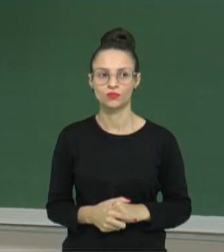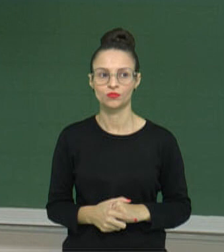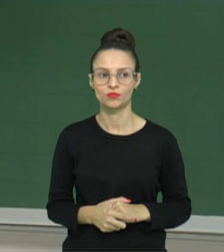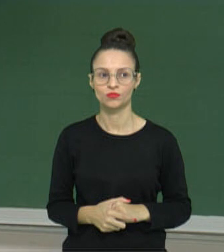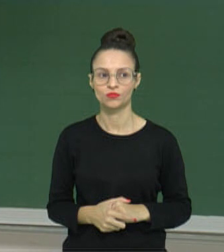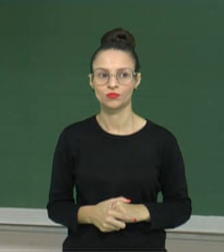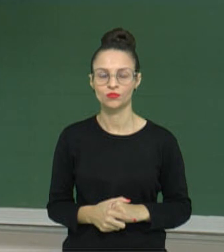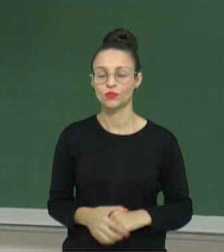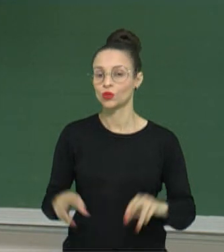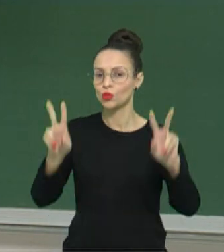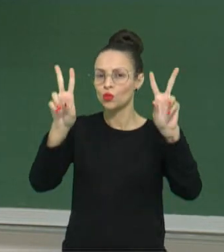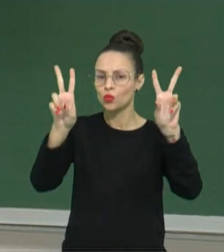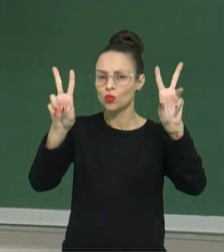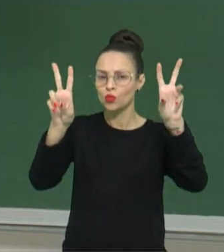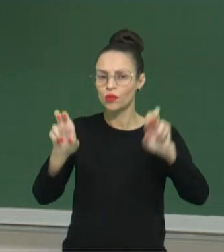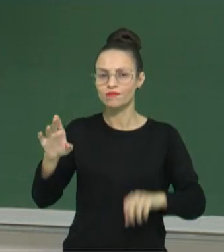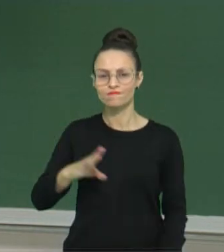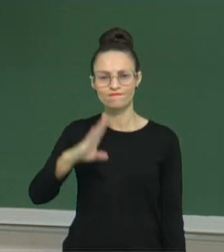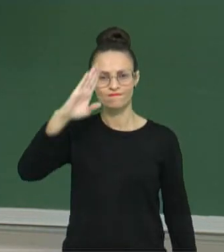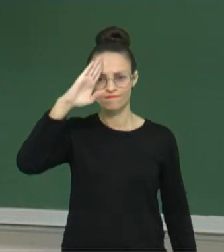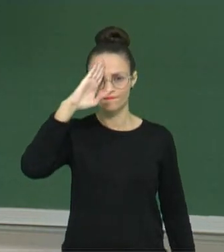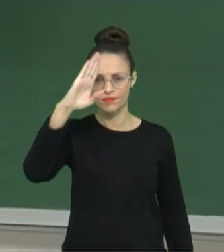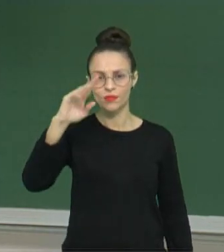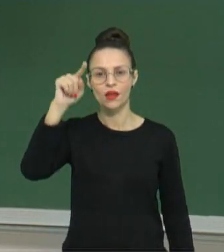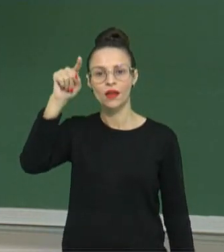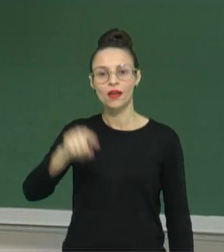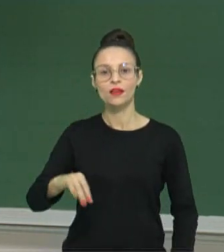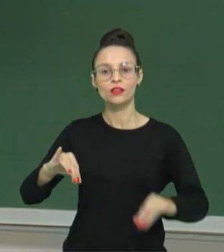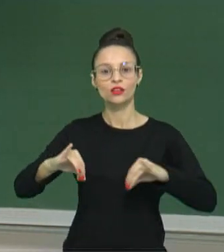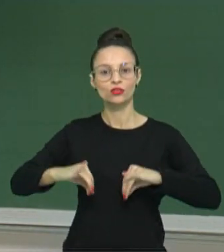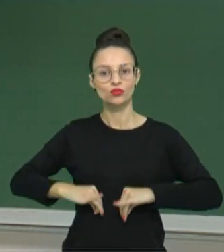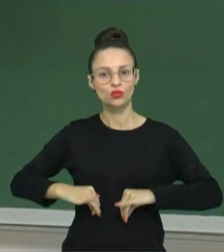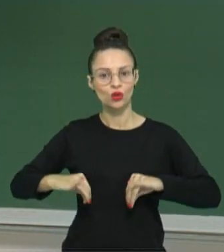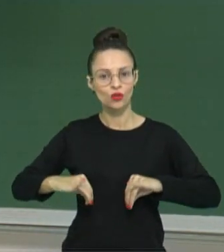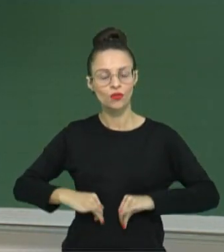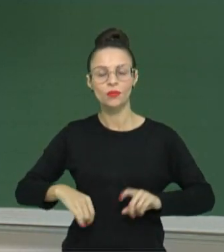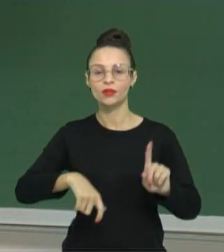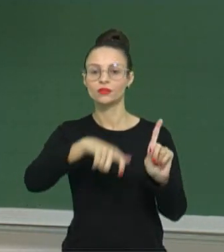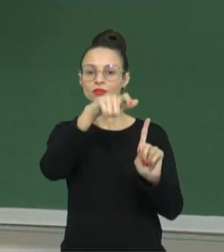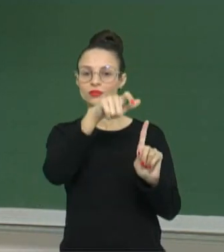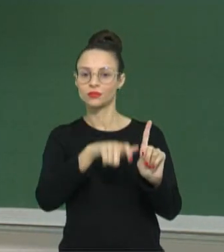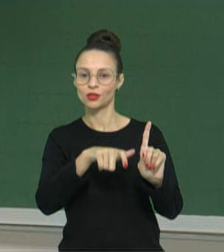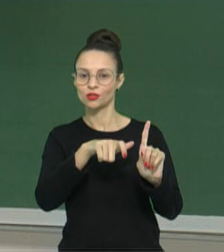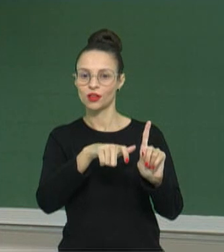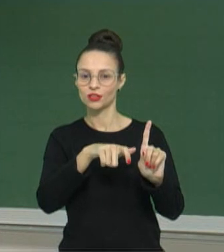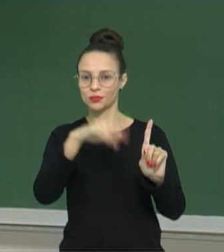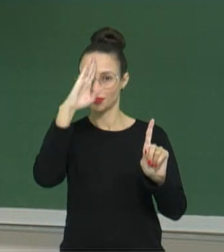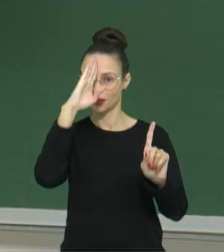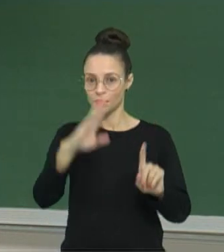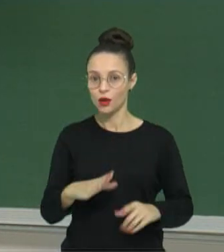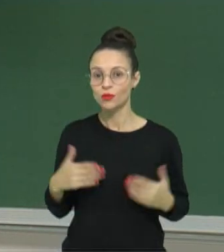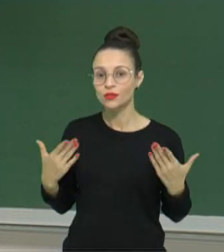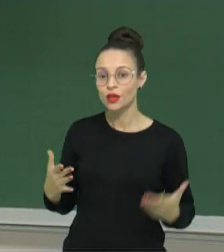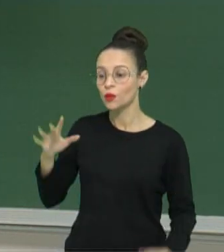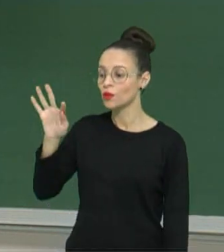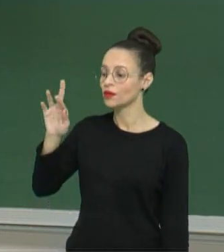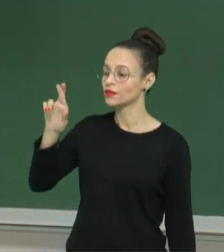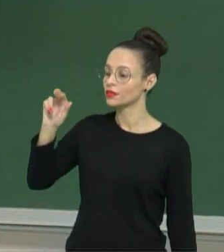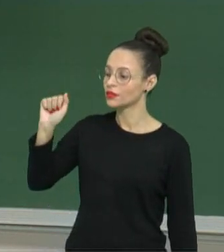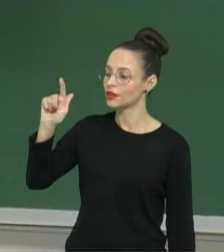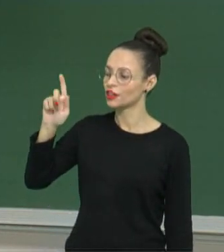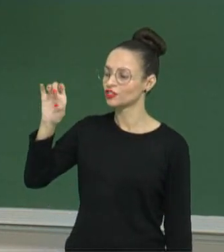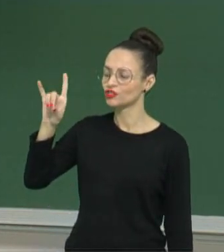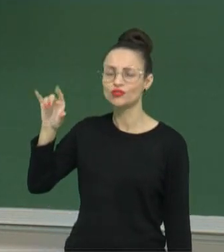ali das tragédias é o sofrimento da personagem principal. A tragédia, ela foca no sofrimento,